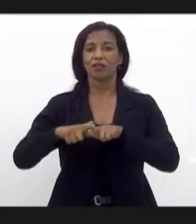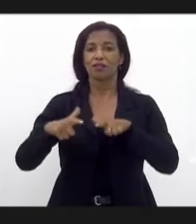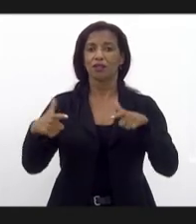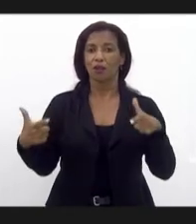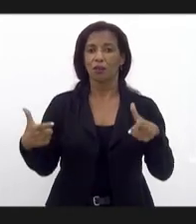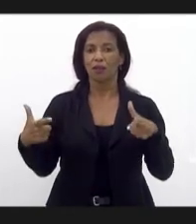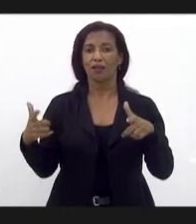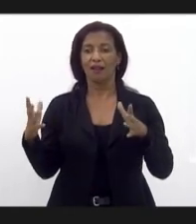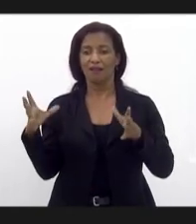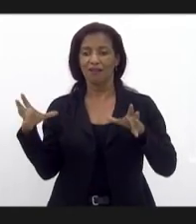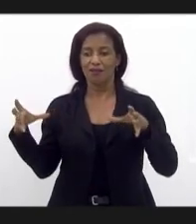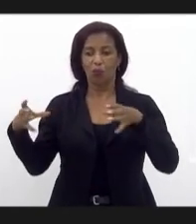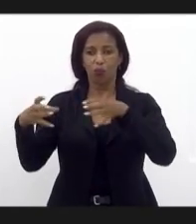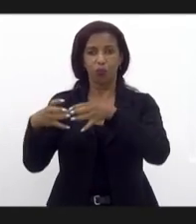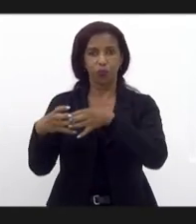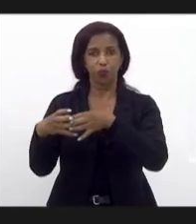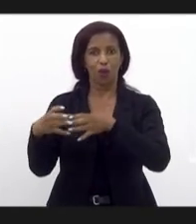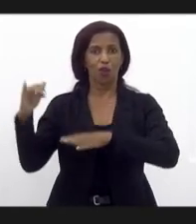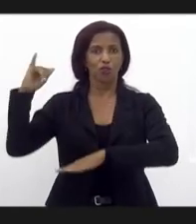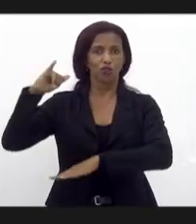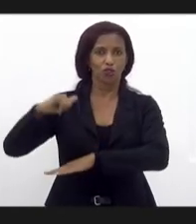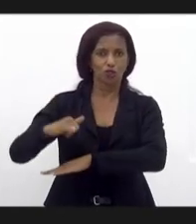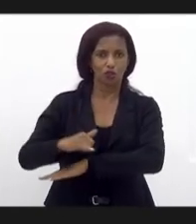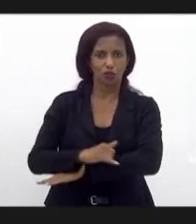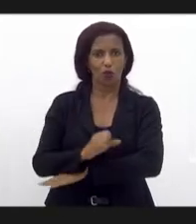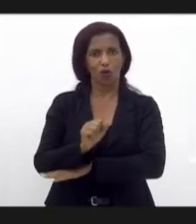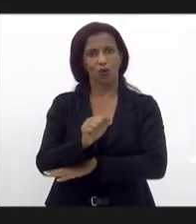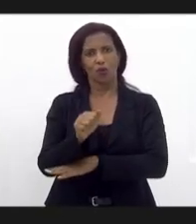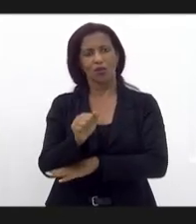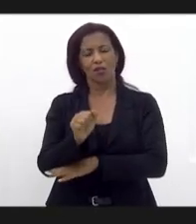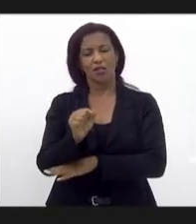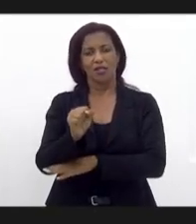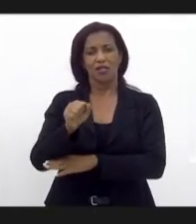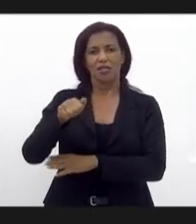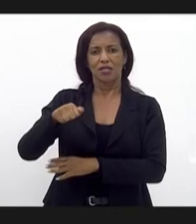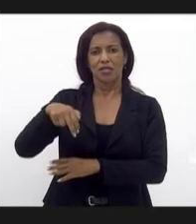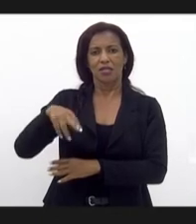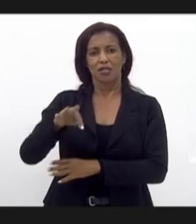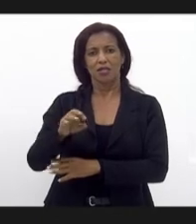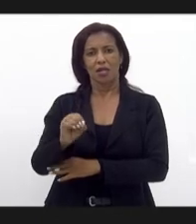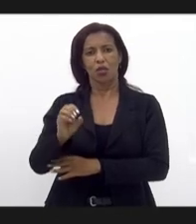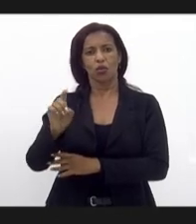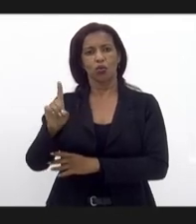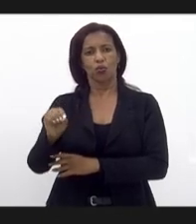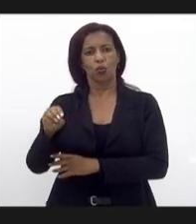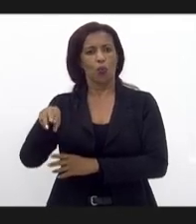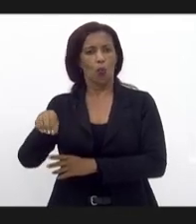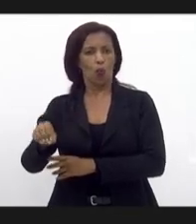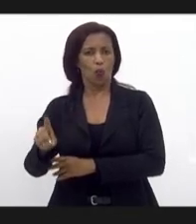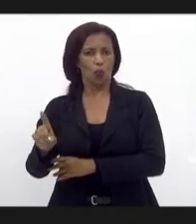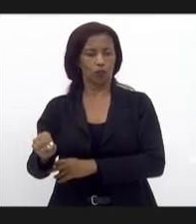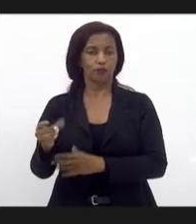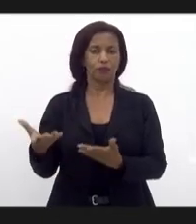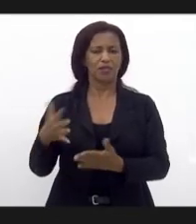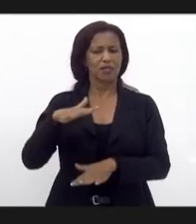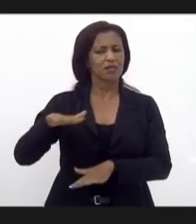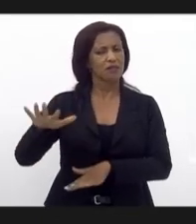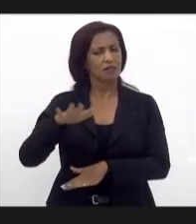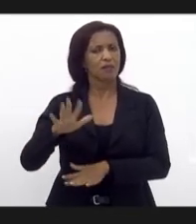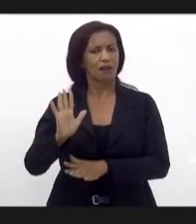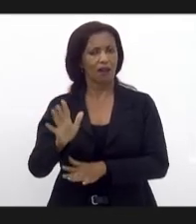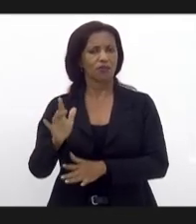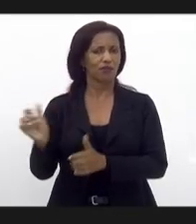forte concentração de voos do aeroporto Santos Dumont. Esse é um primeiro ponto aqui, né? É óbvio que esse cenário ele já